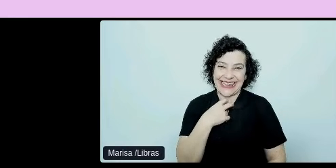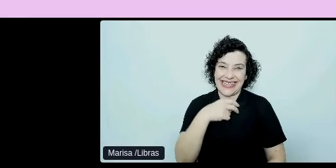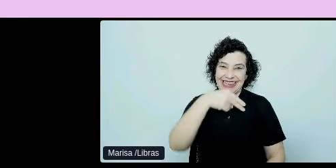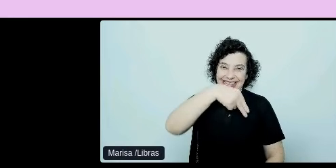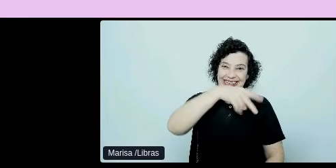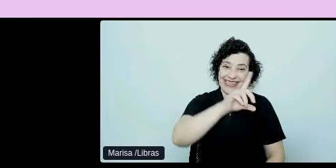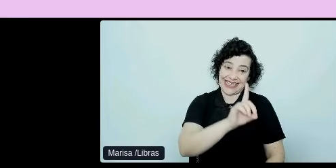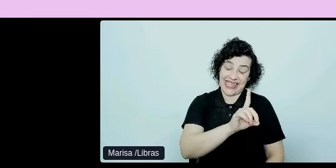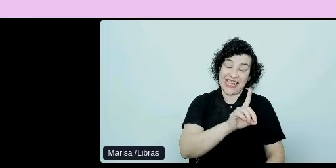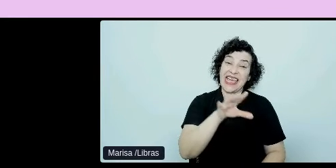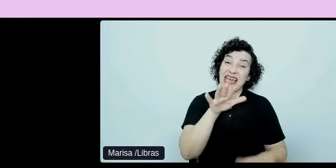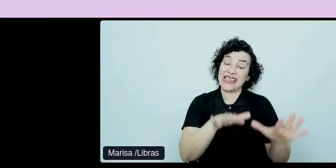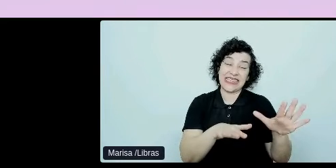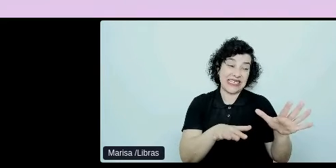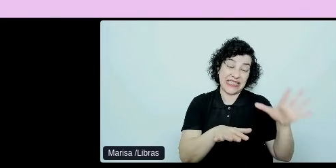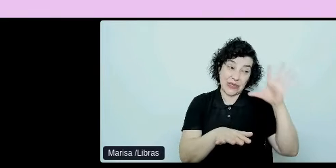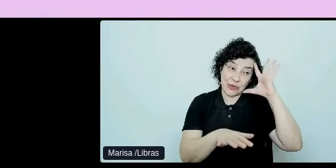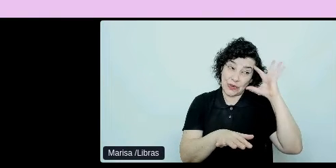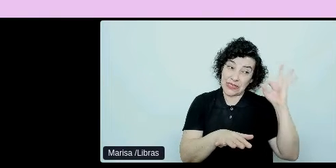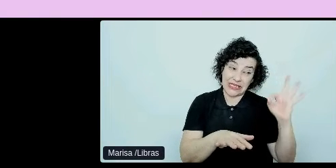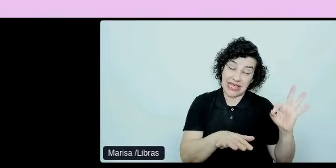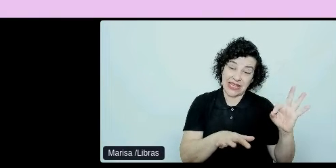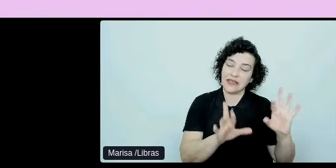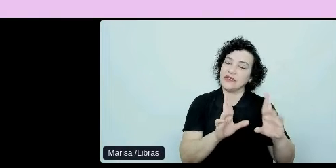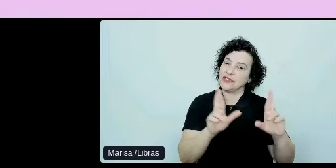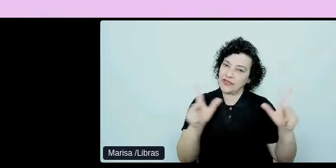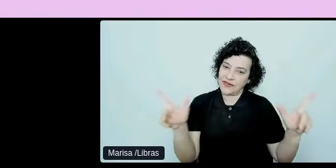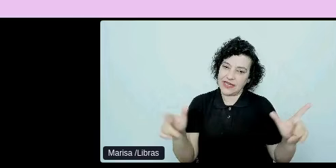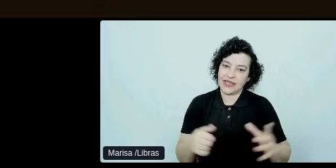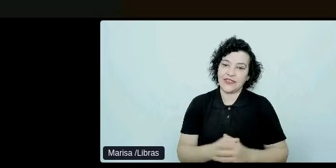Às vezes vai entender de um jeito completamente diferente.